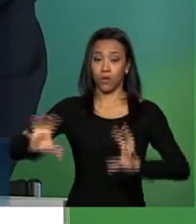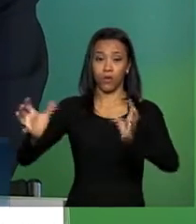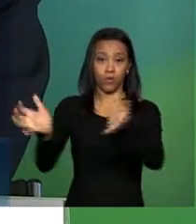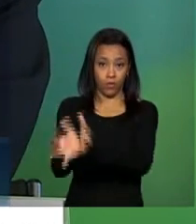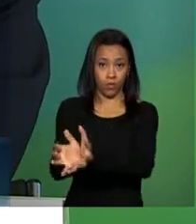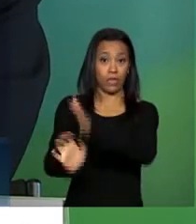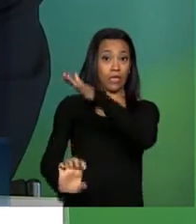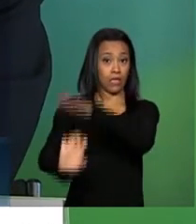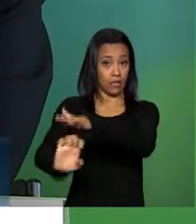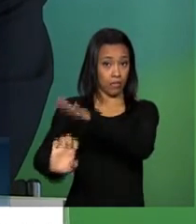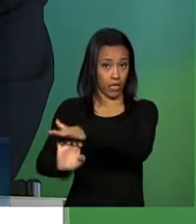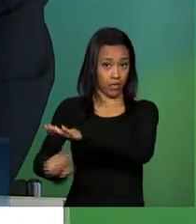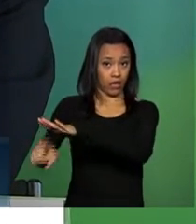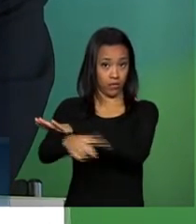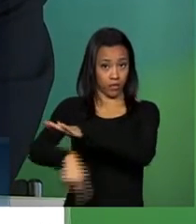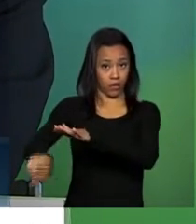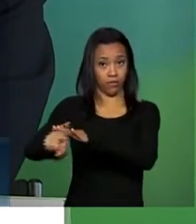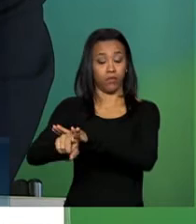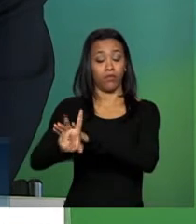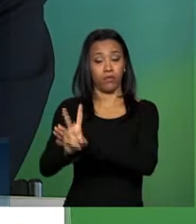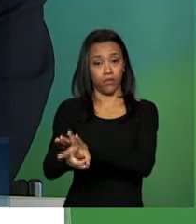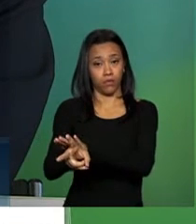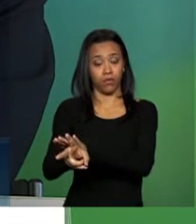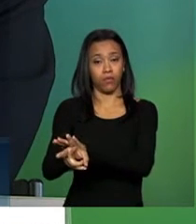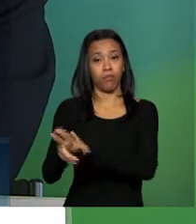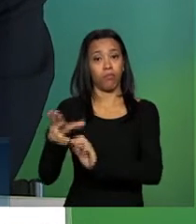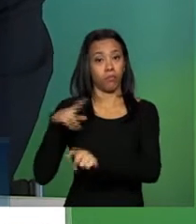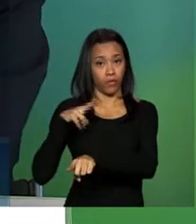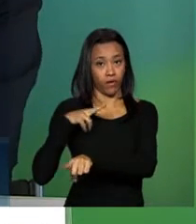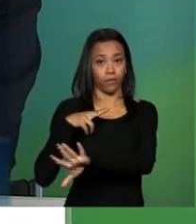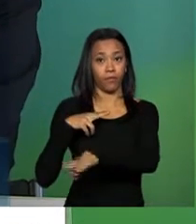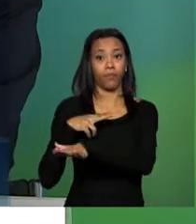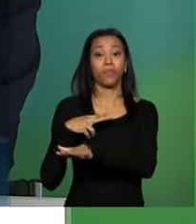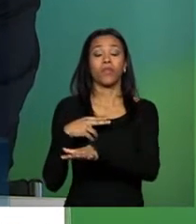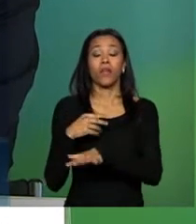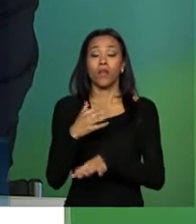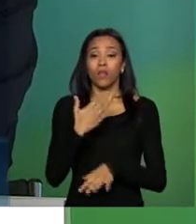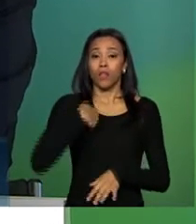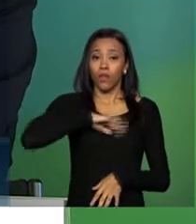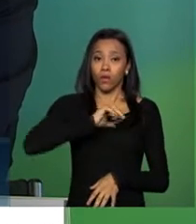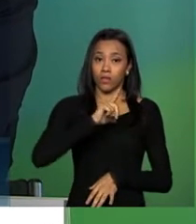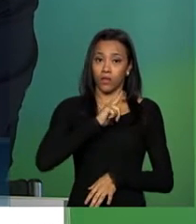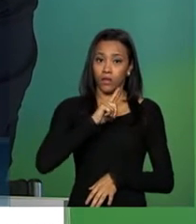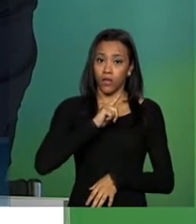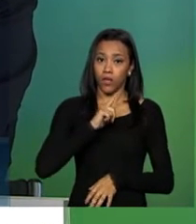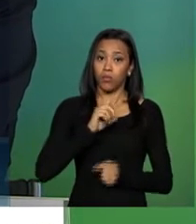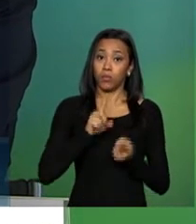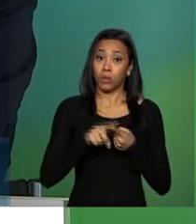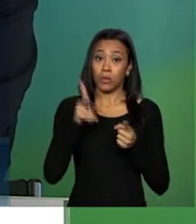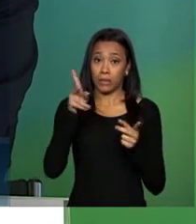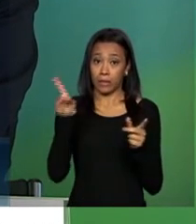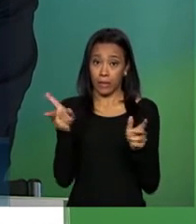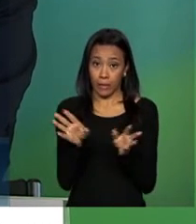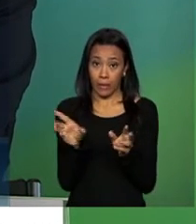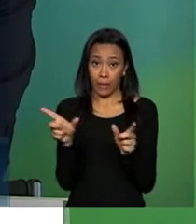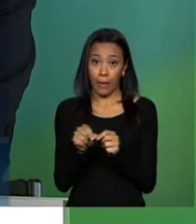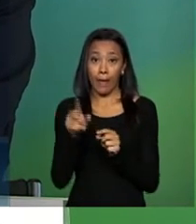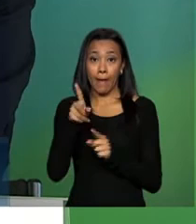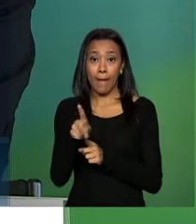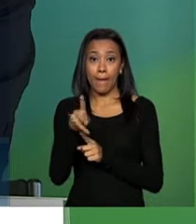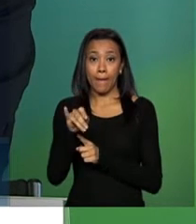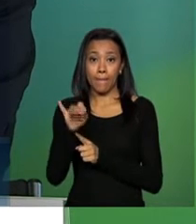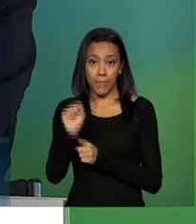você tem. Mas nós temos aí acúmulo basicamente de PIS, COFINS e de